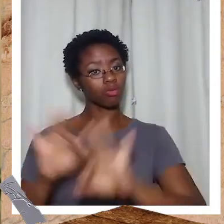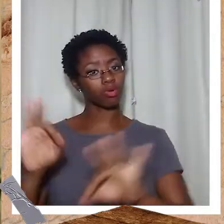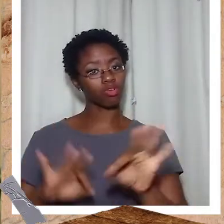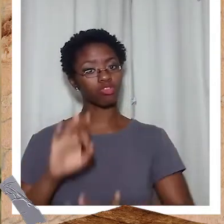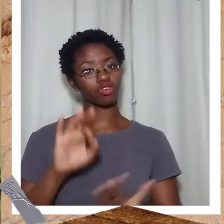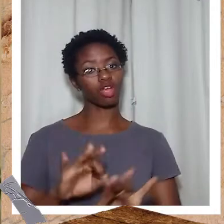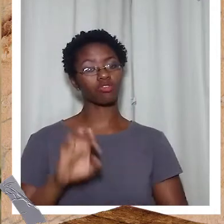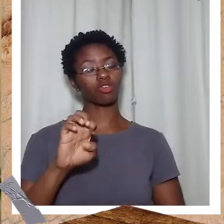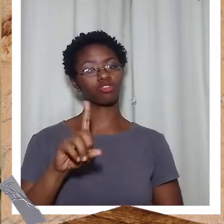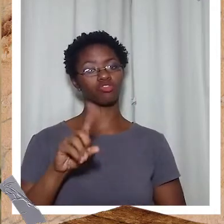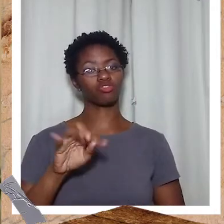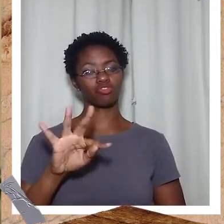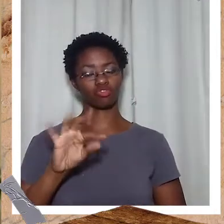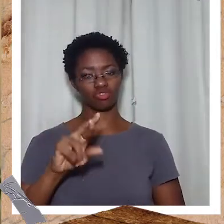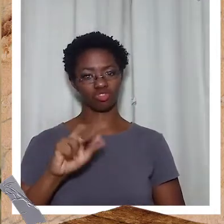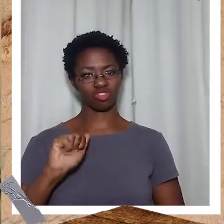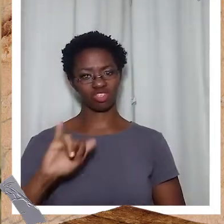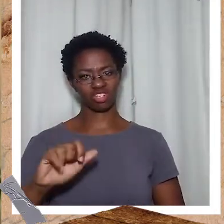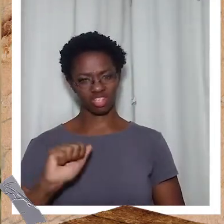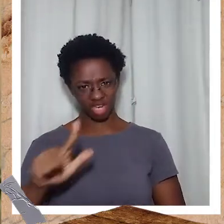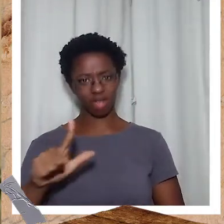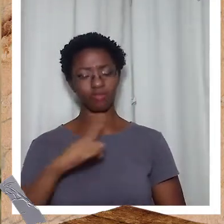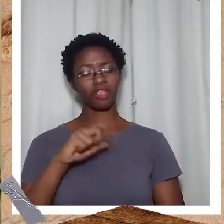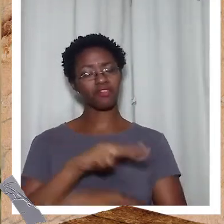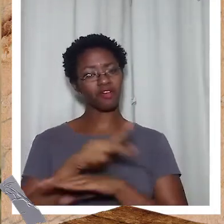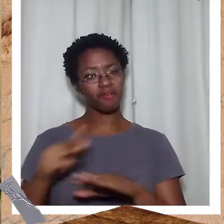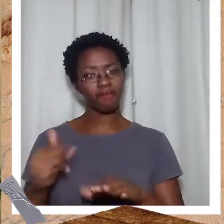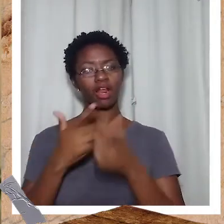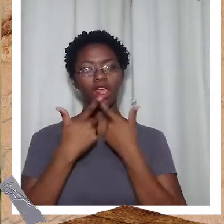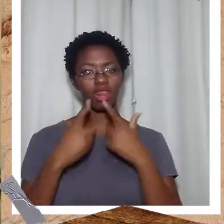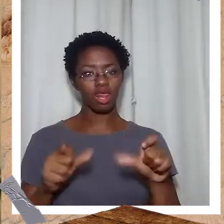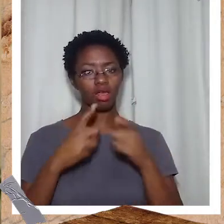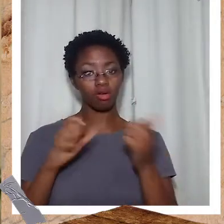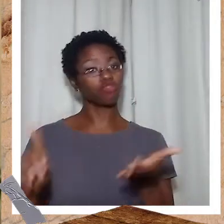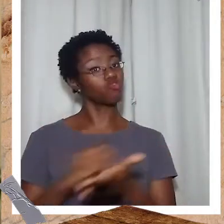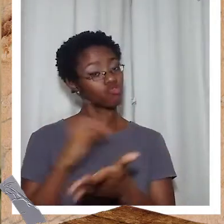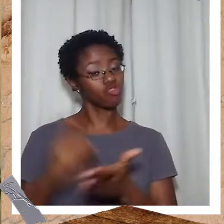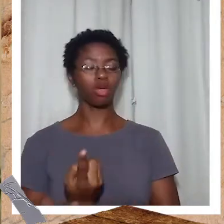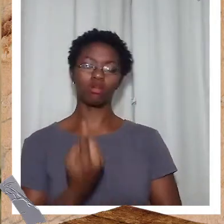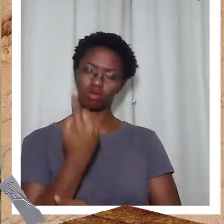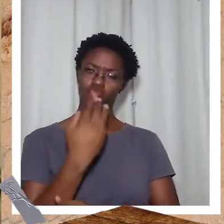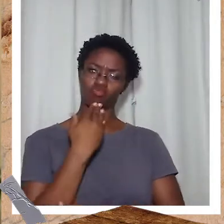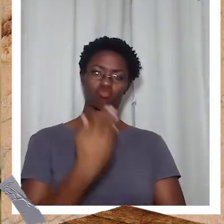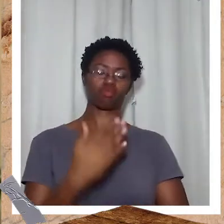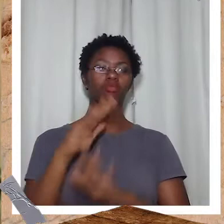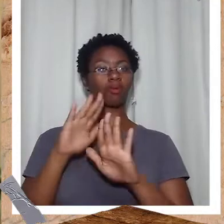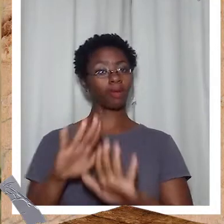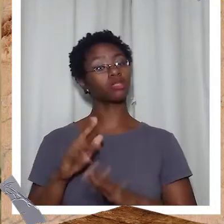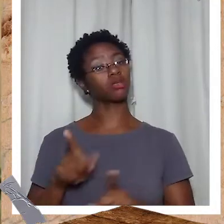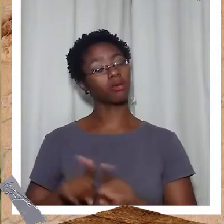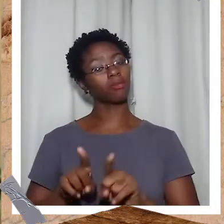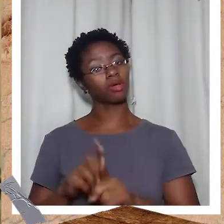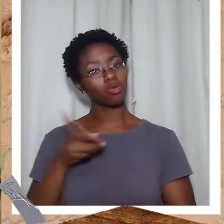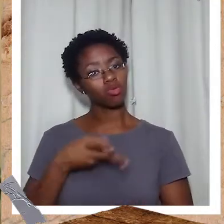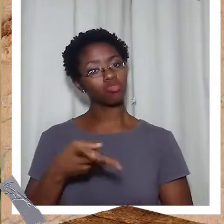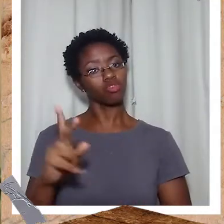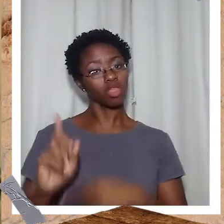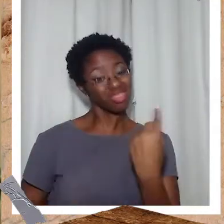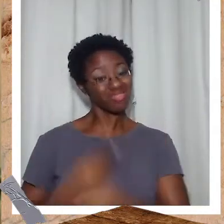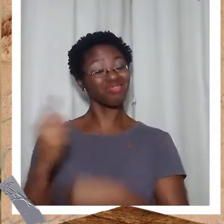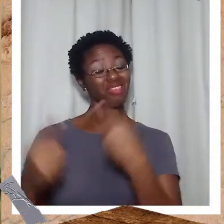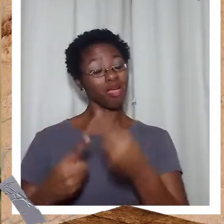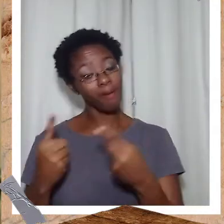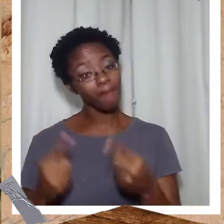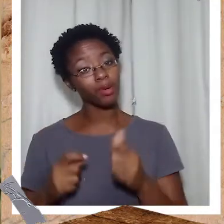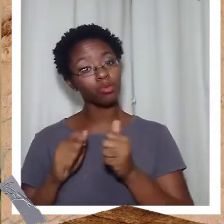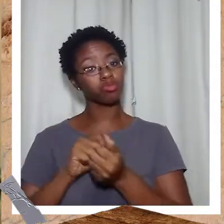Carolina, passava por uma série de linguagens, né? O diário é um deles, mas também continuou após a publicação